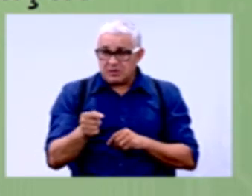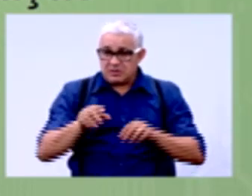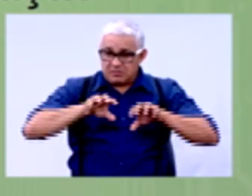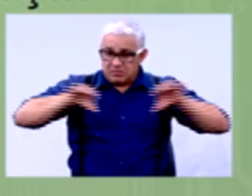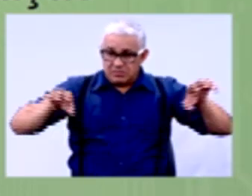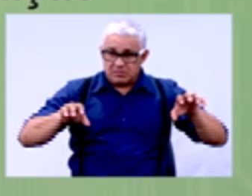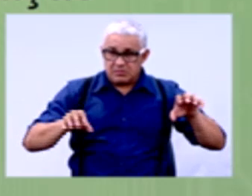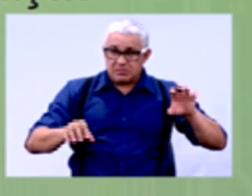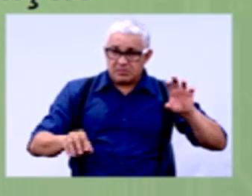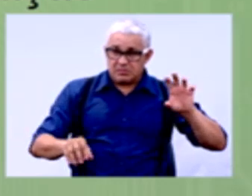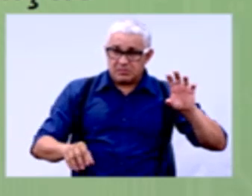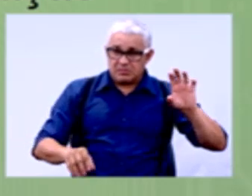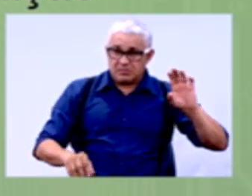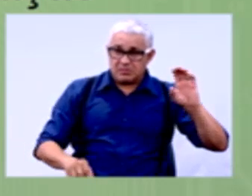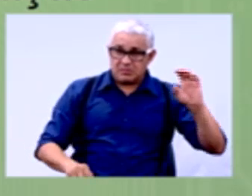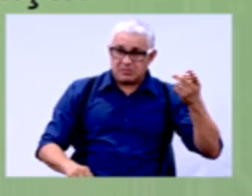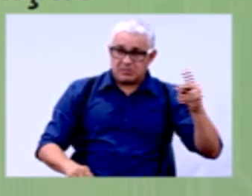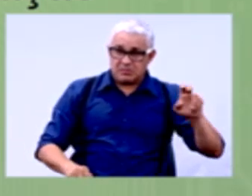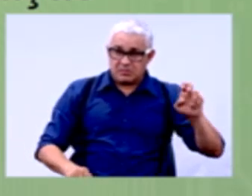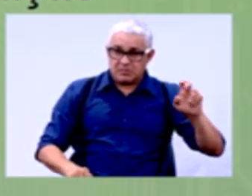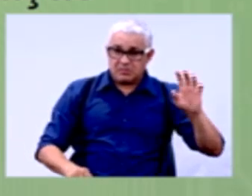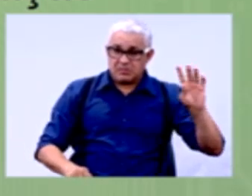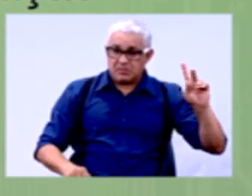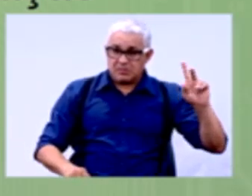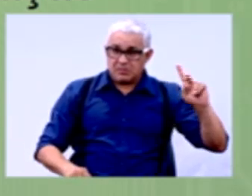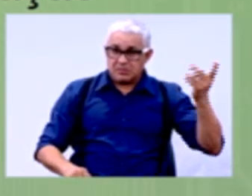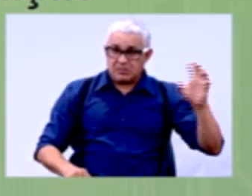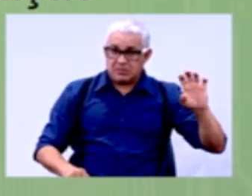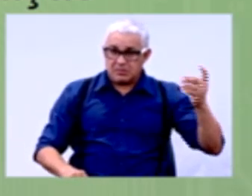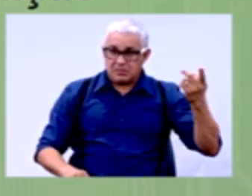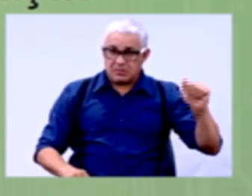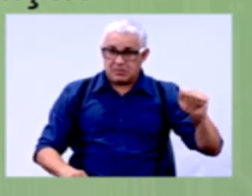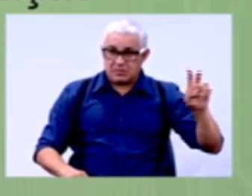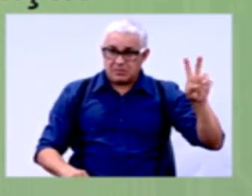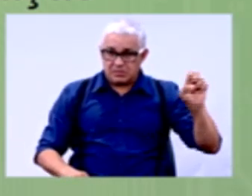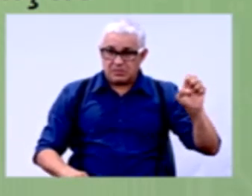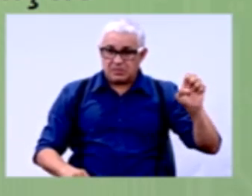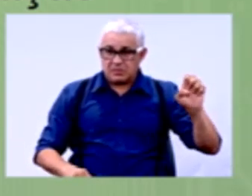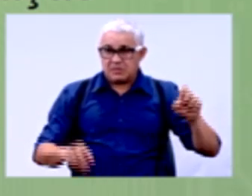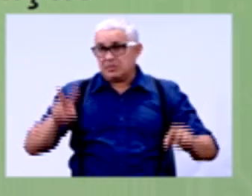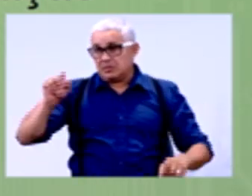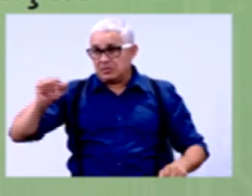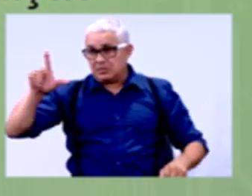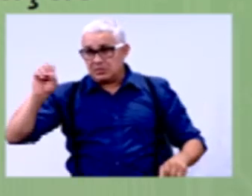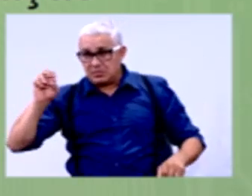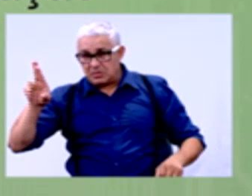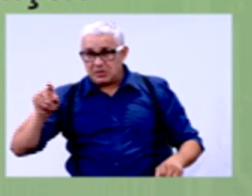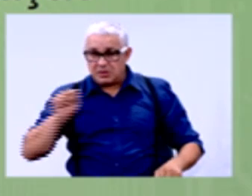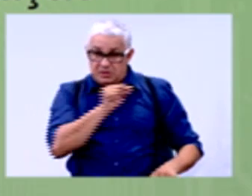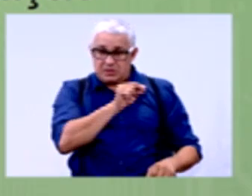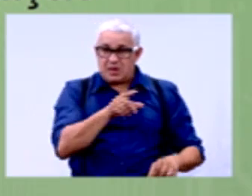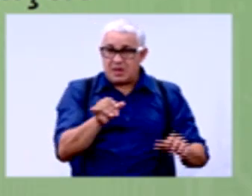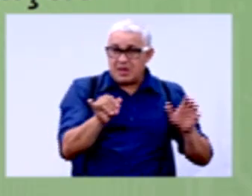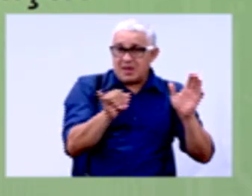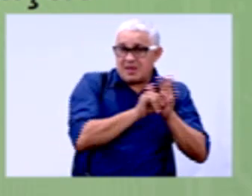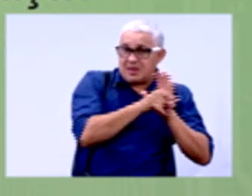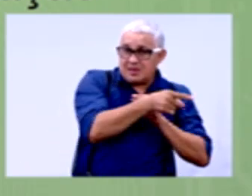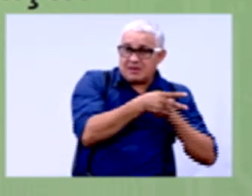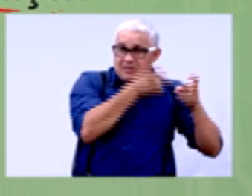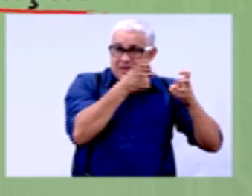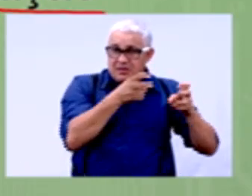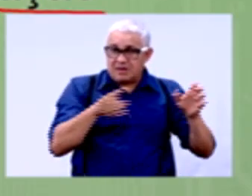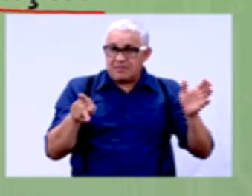do valor, certo? A chave é a identificação da informação e é por ela que poderemos